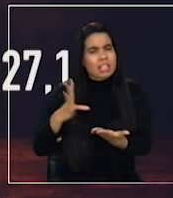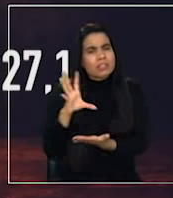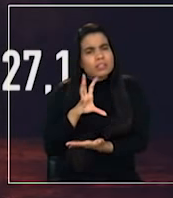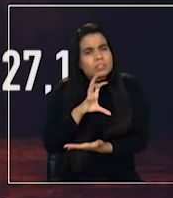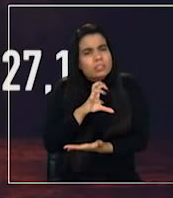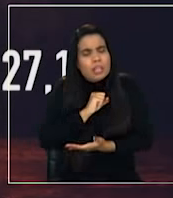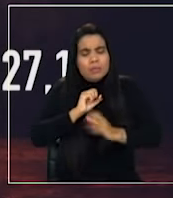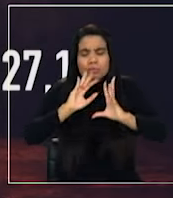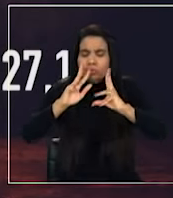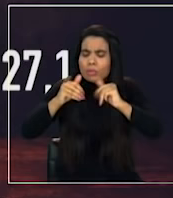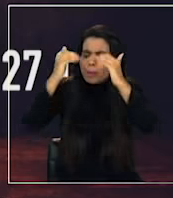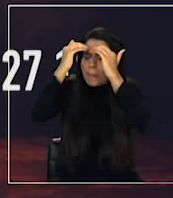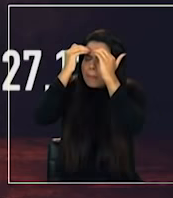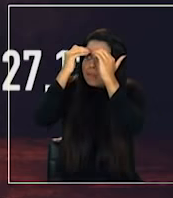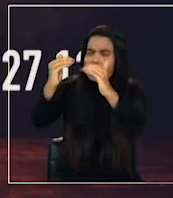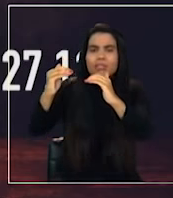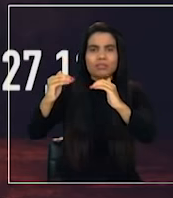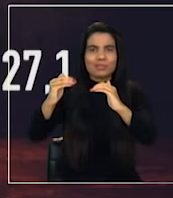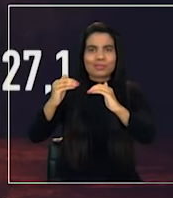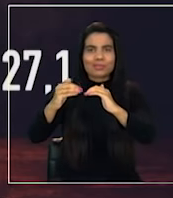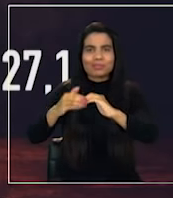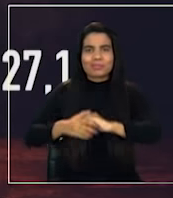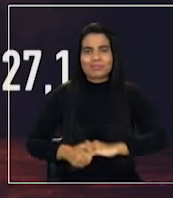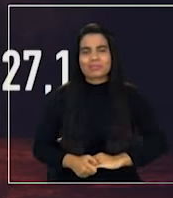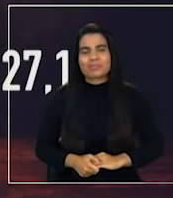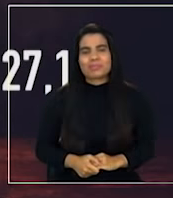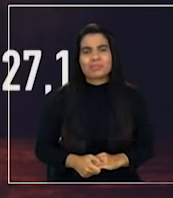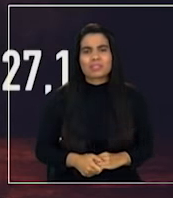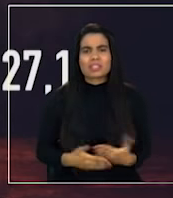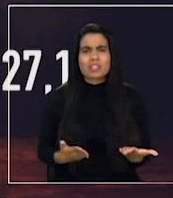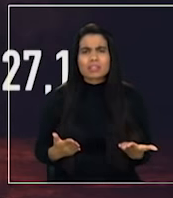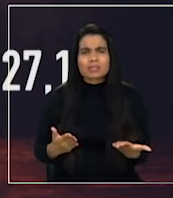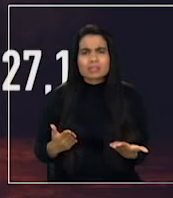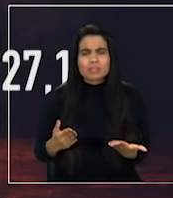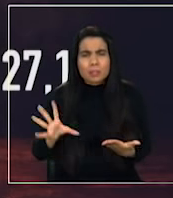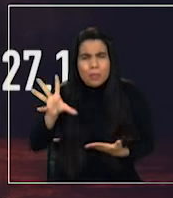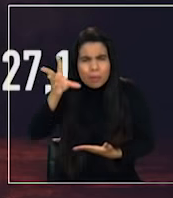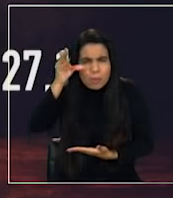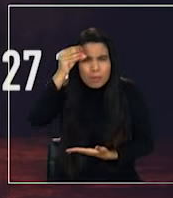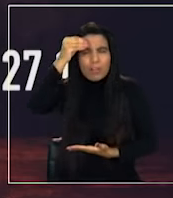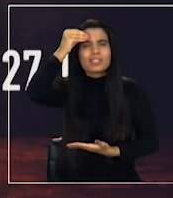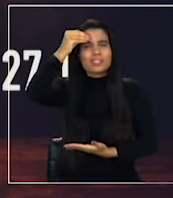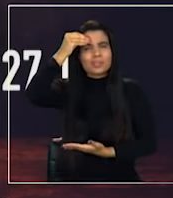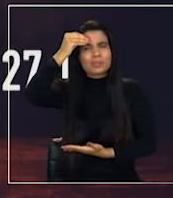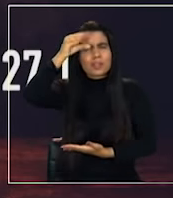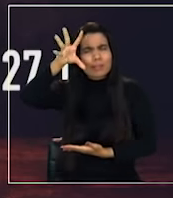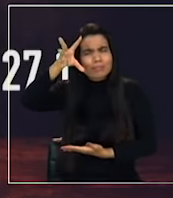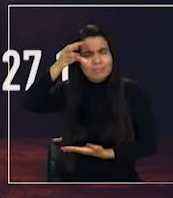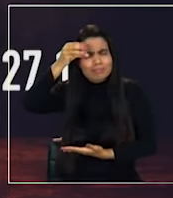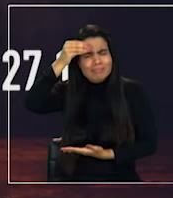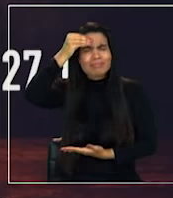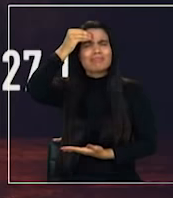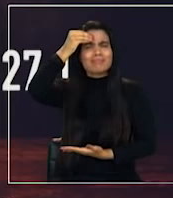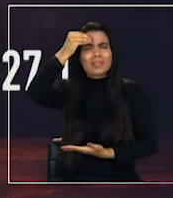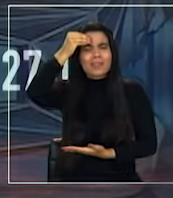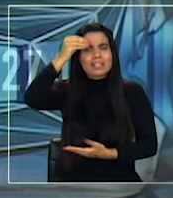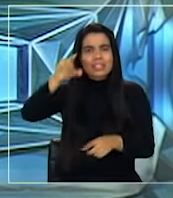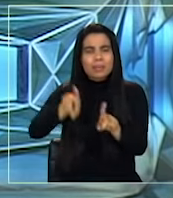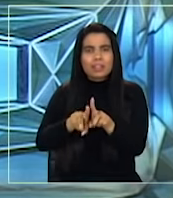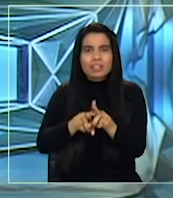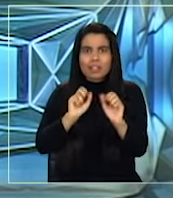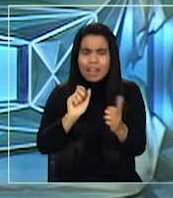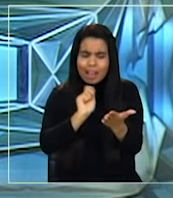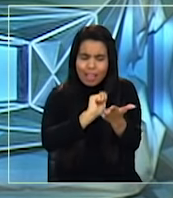acerca de tudo. Guarde essa palavra com você. Vale a pena você anotar